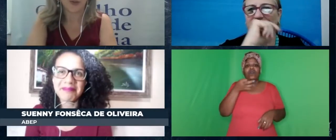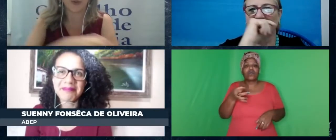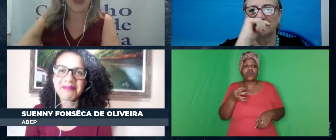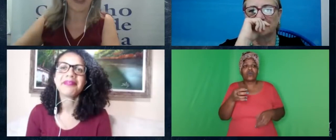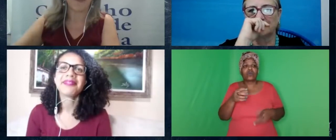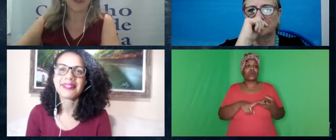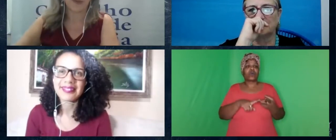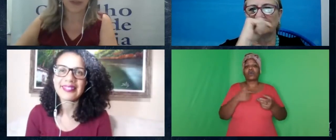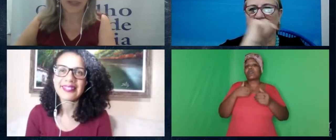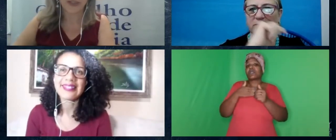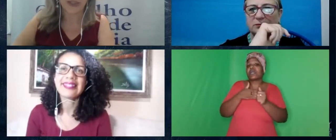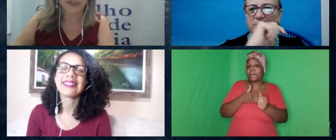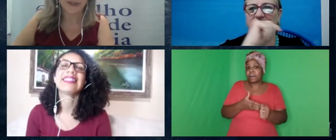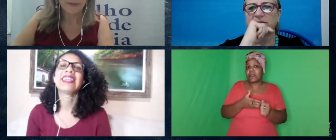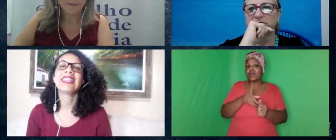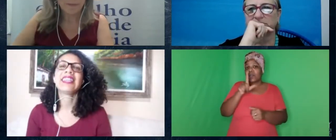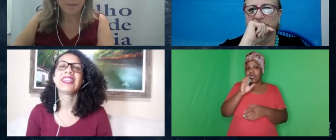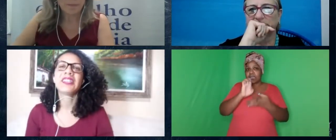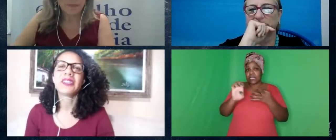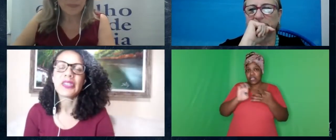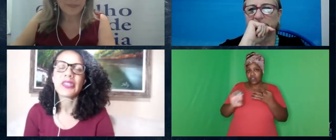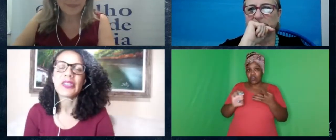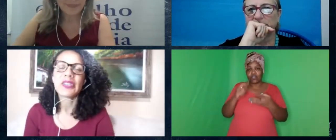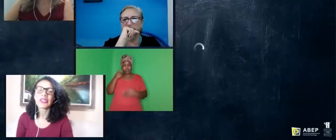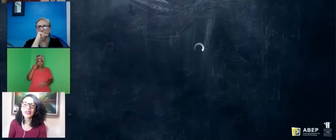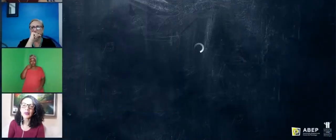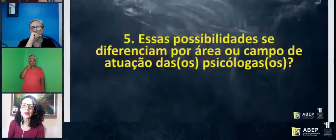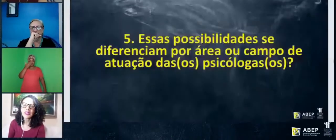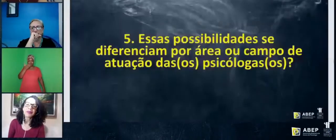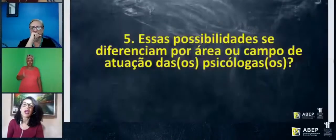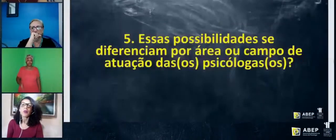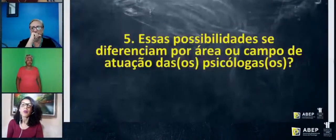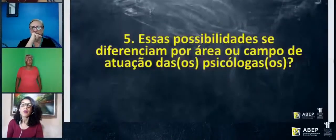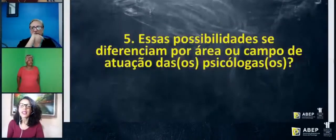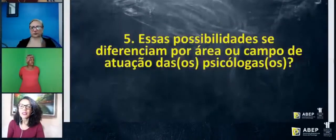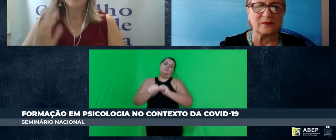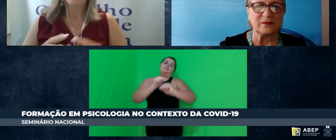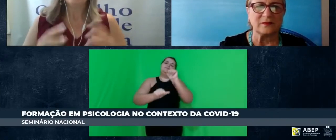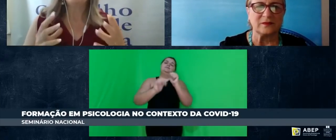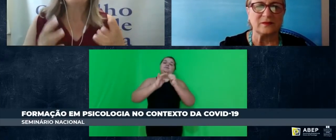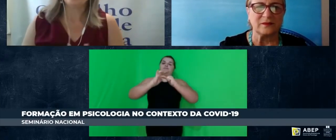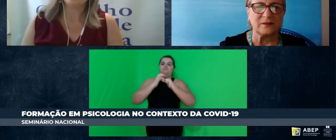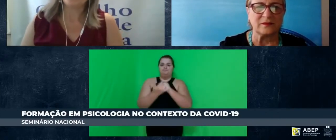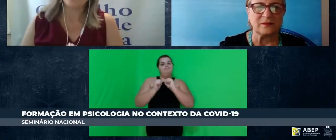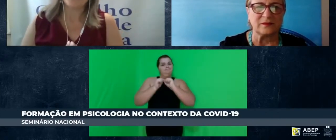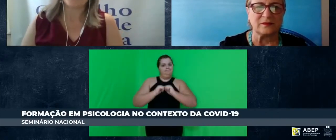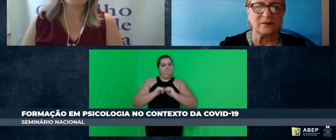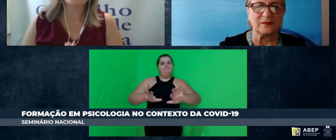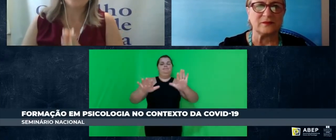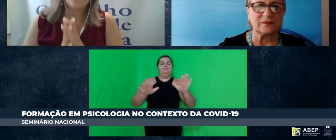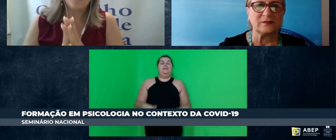Estaduais da ABEP. Em breve, será apresentado o caderno com a sistematização das discussões. Foi no esforço